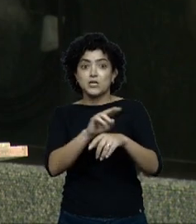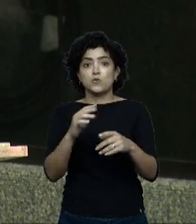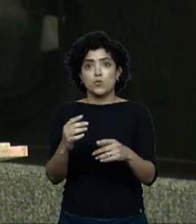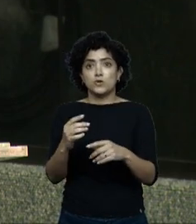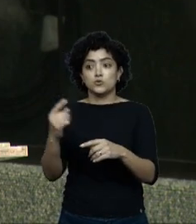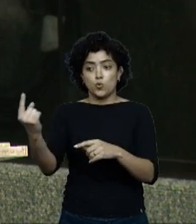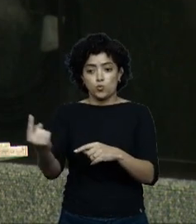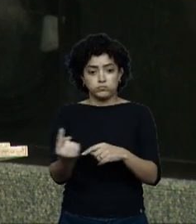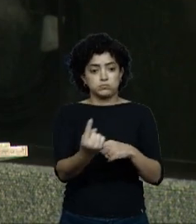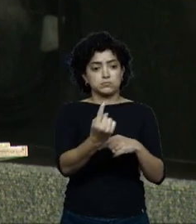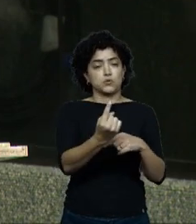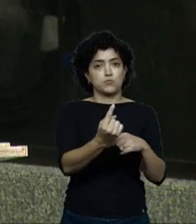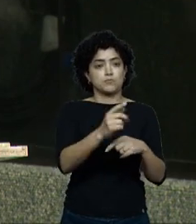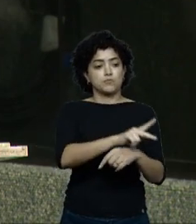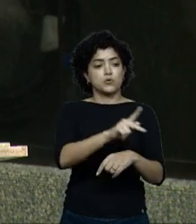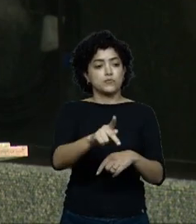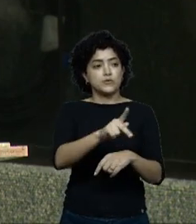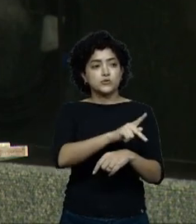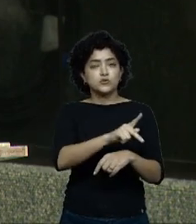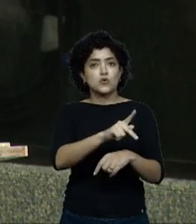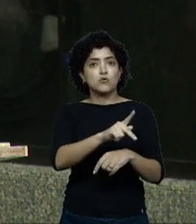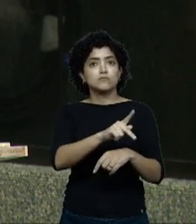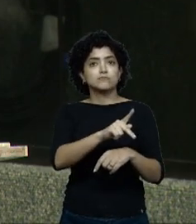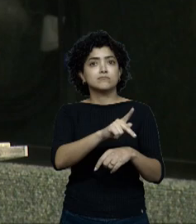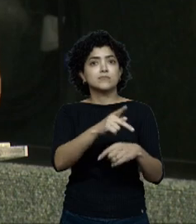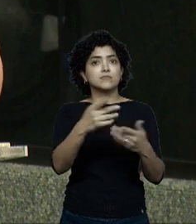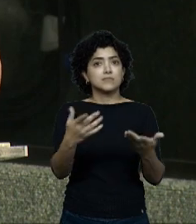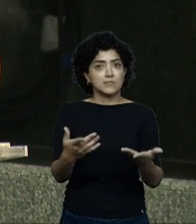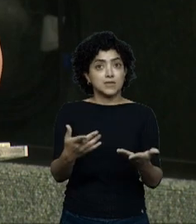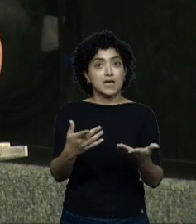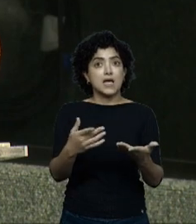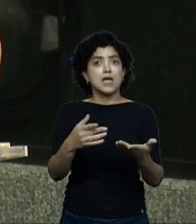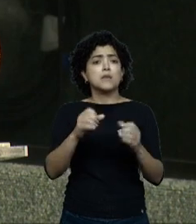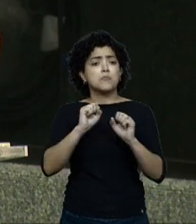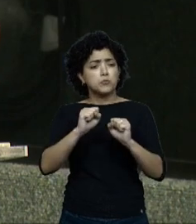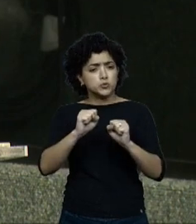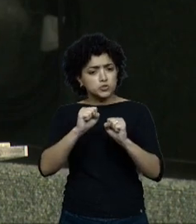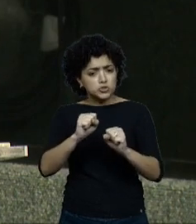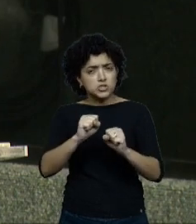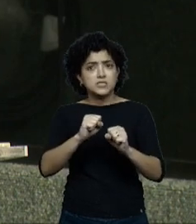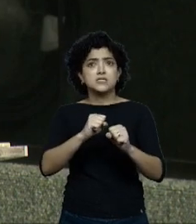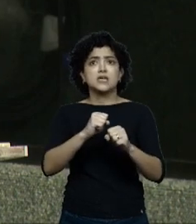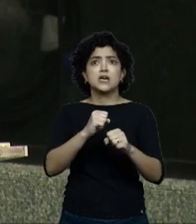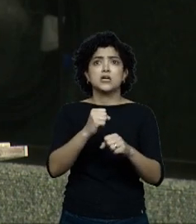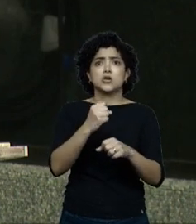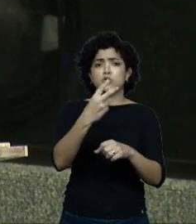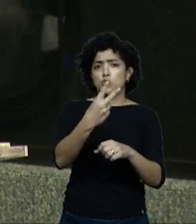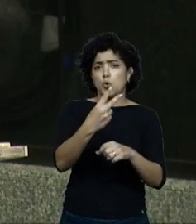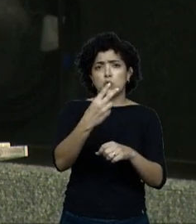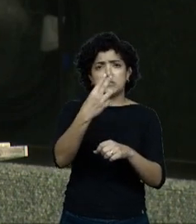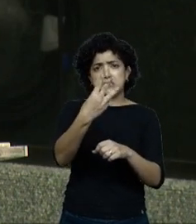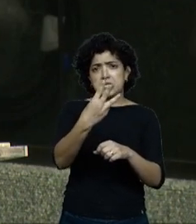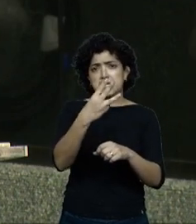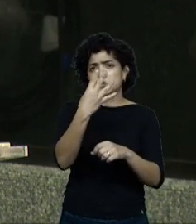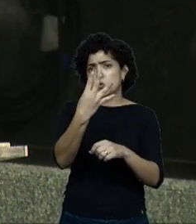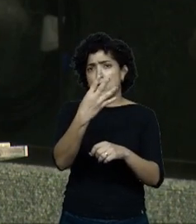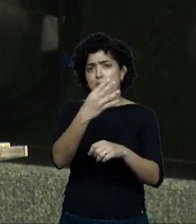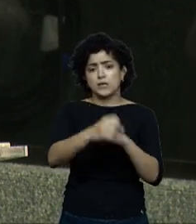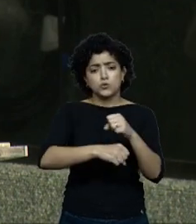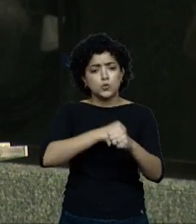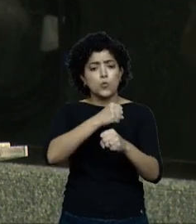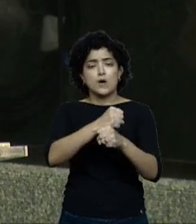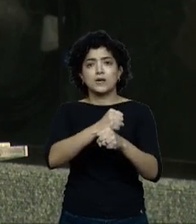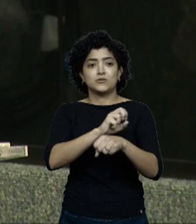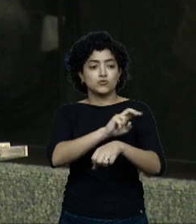efetivo numa assumisse a vaca Então o professor aceitei poderia ficar dois três quatro anos numa vaca isso